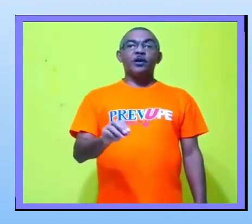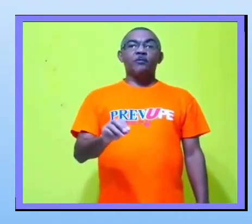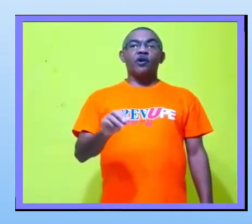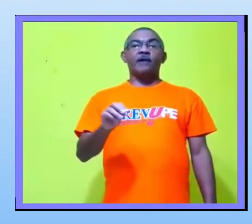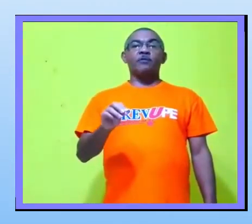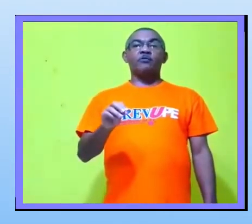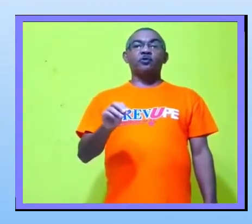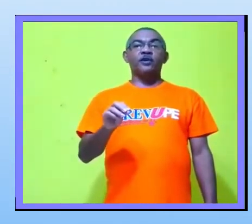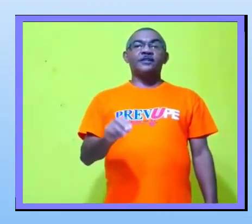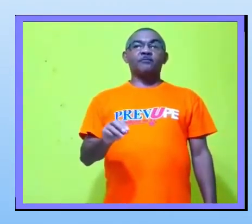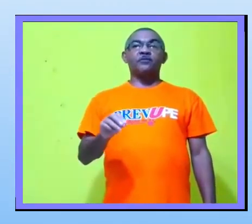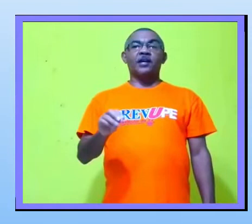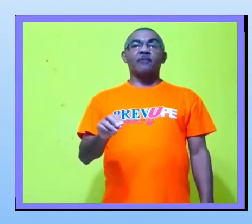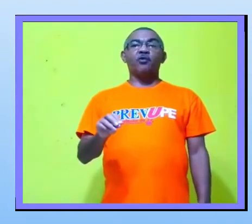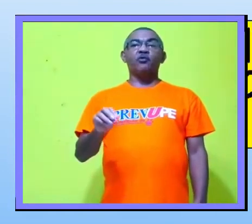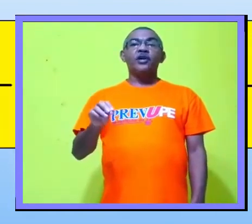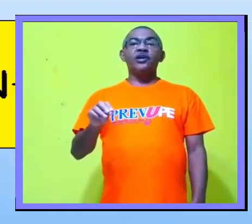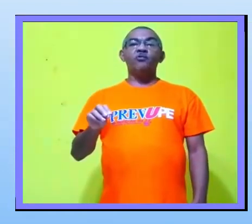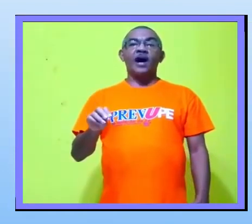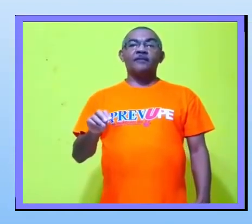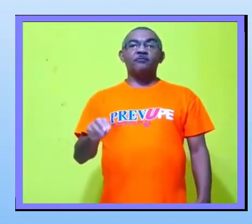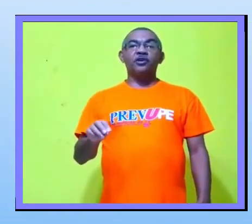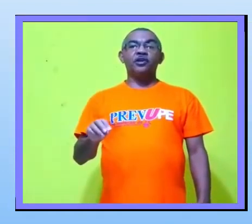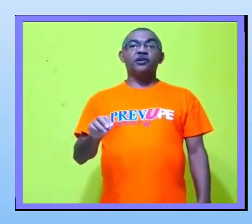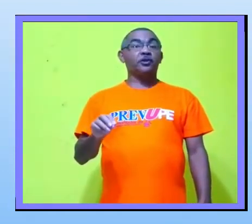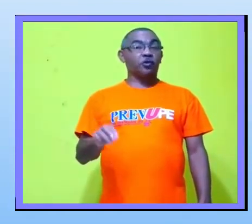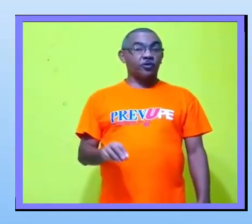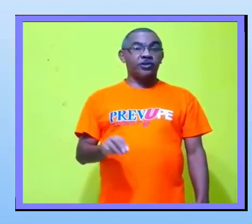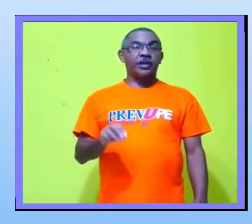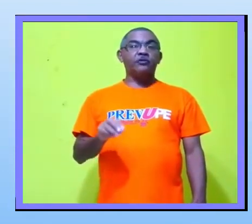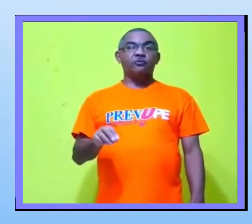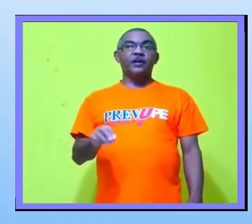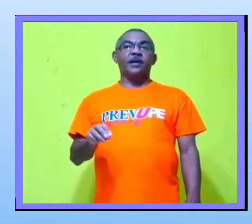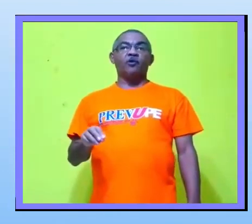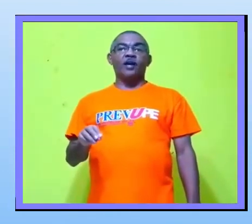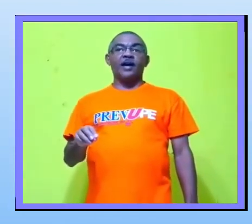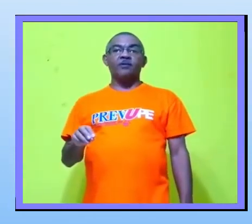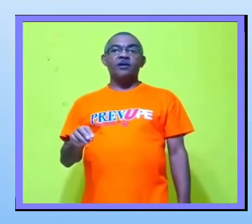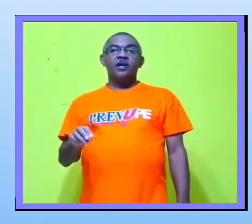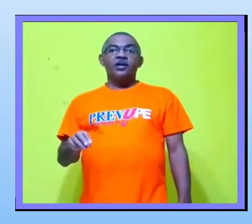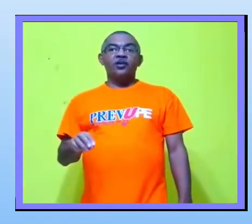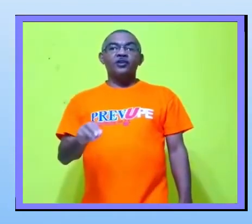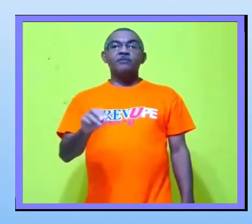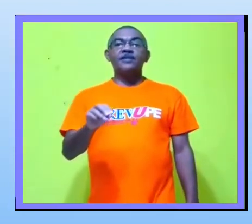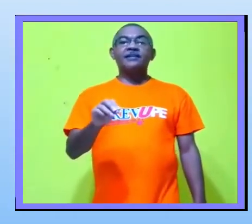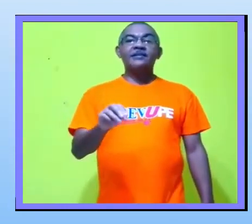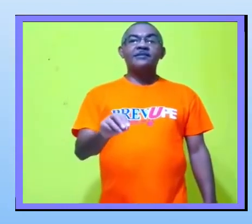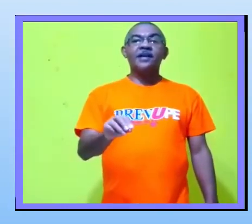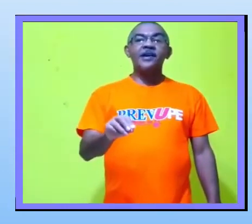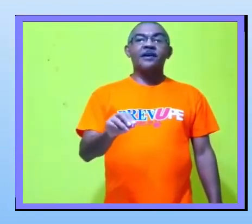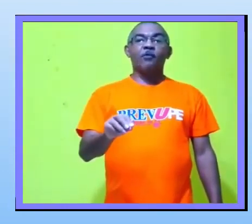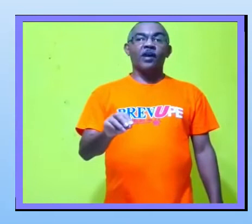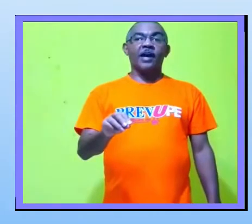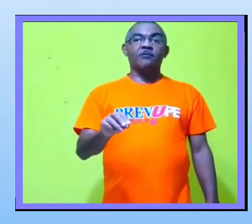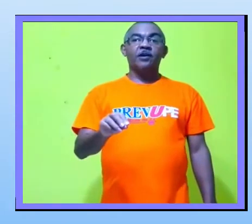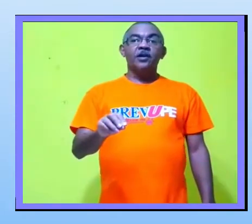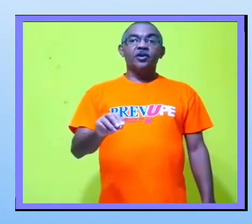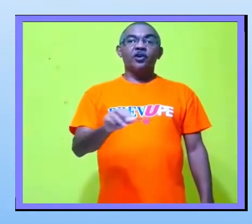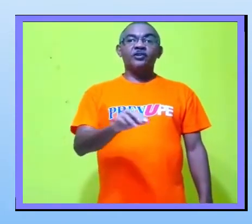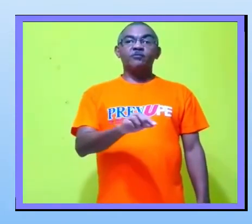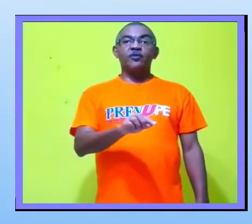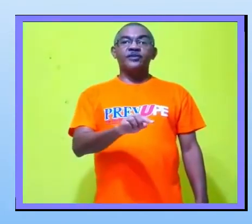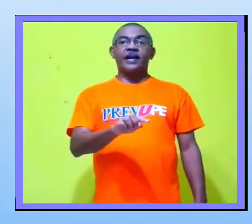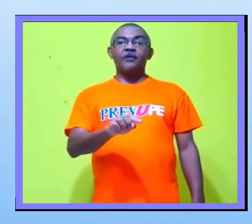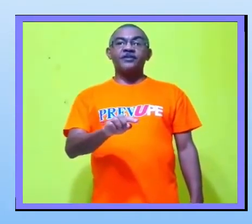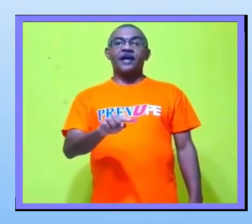a segunda molécula com 2 átomos de carbono e um átomo de nitrogênio no meio da molécula, e nós temos a terceira molécula, que